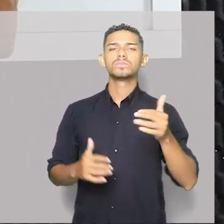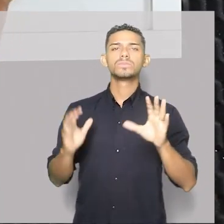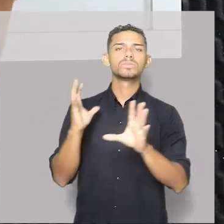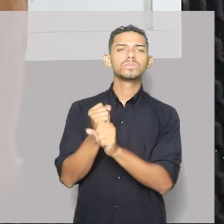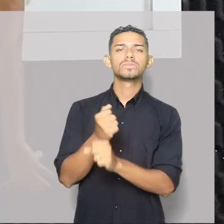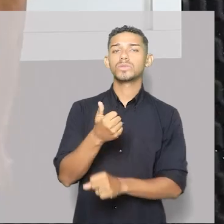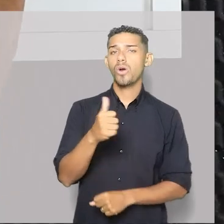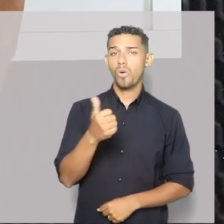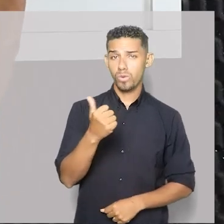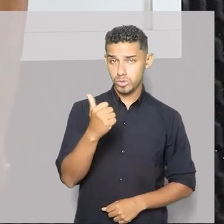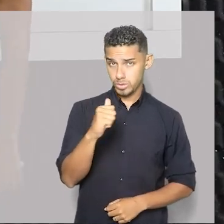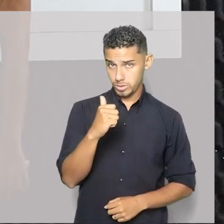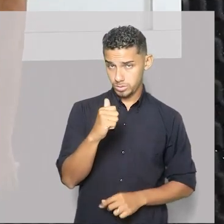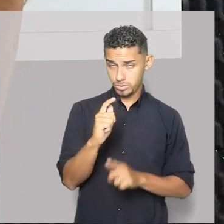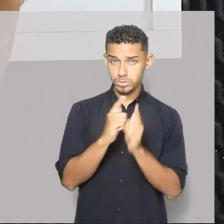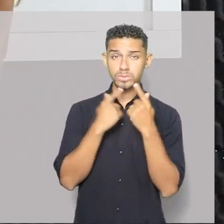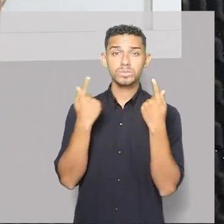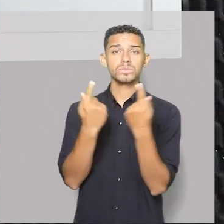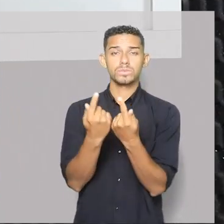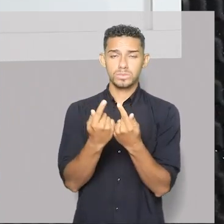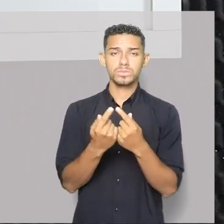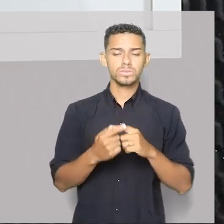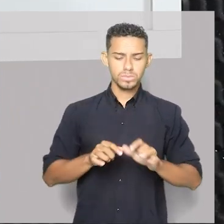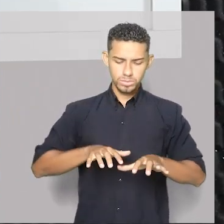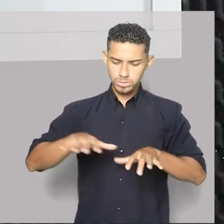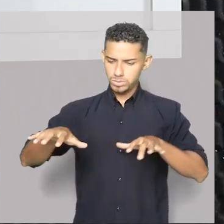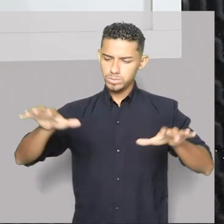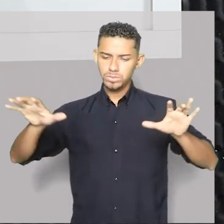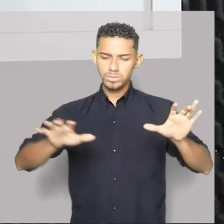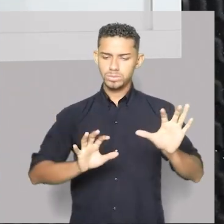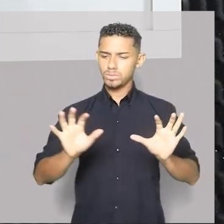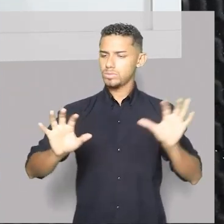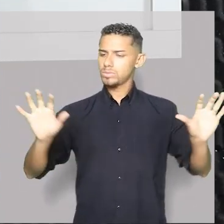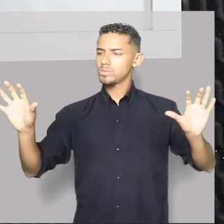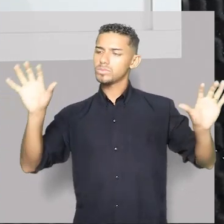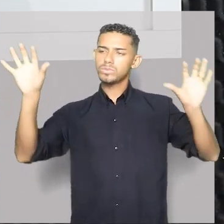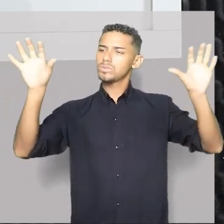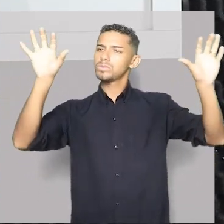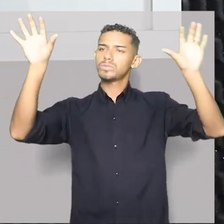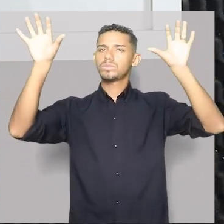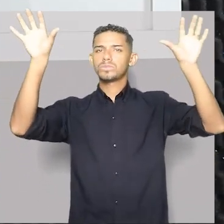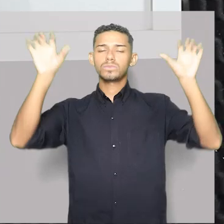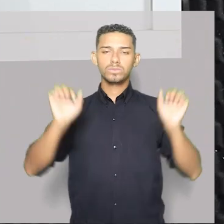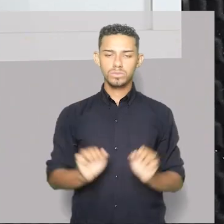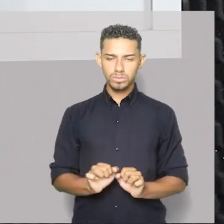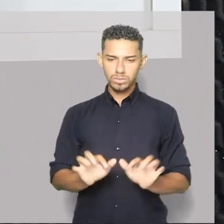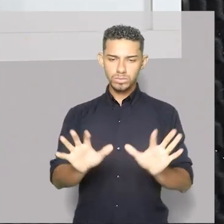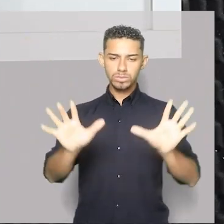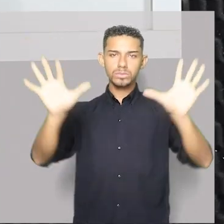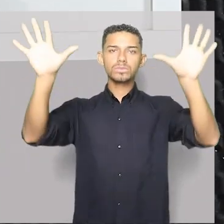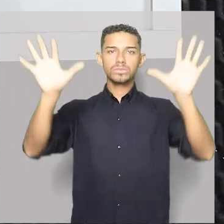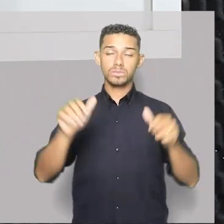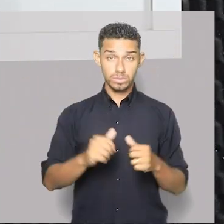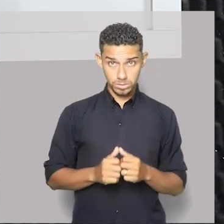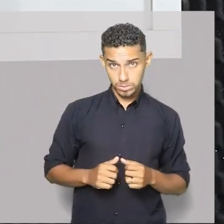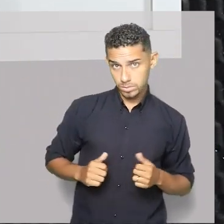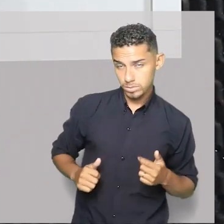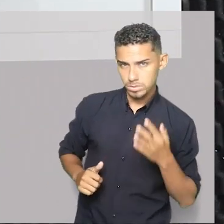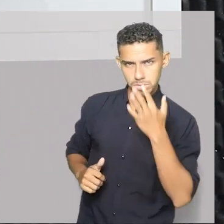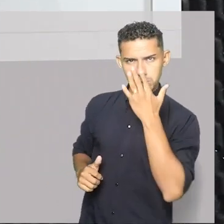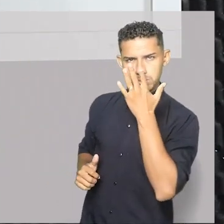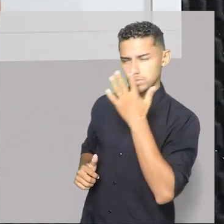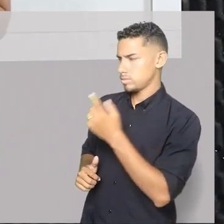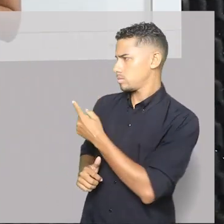10, 11, tá? 11 organismos aqui representados nessa linha evolutiva.